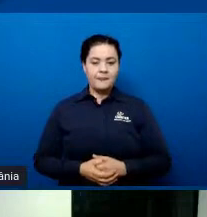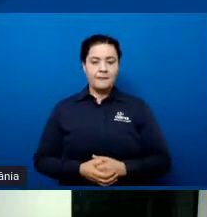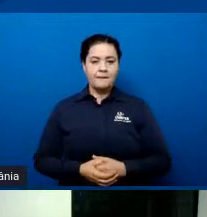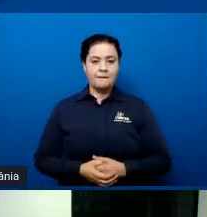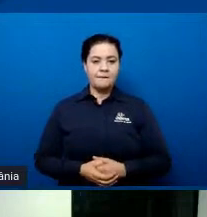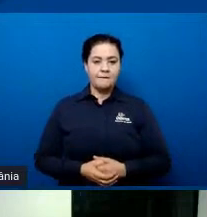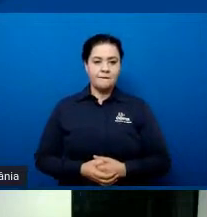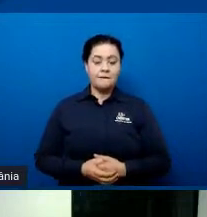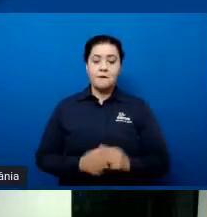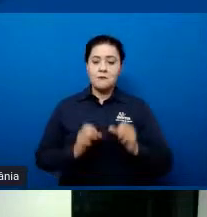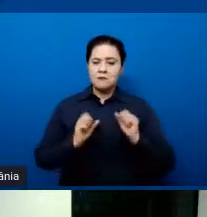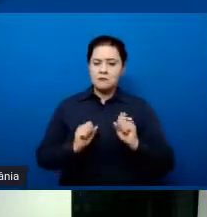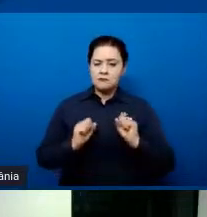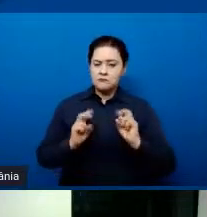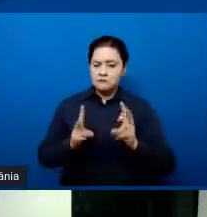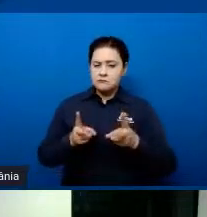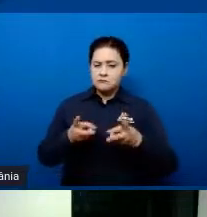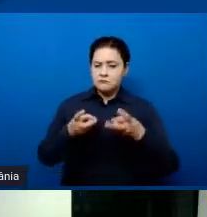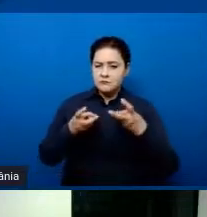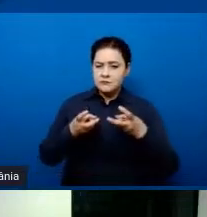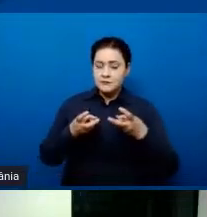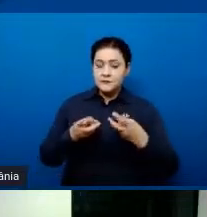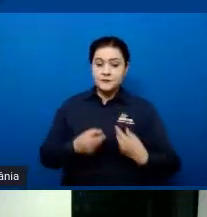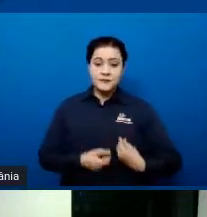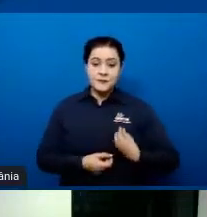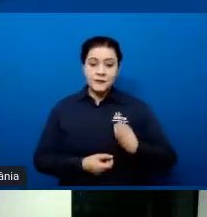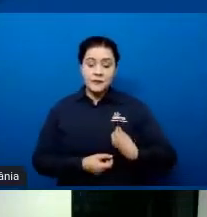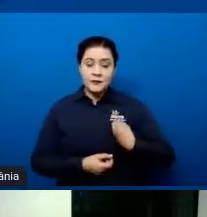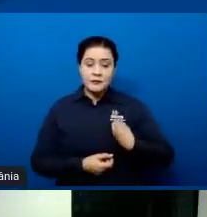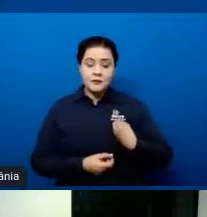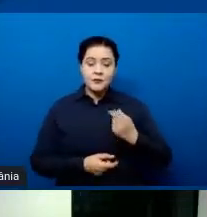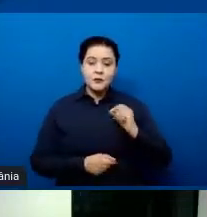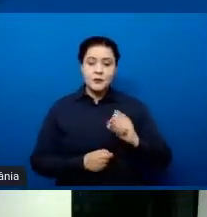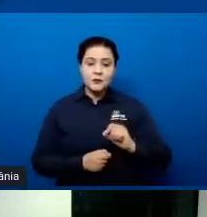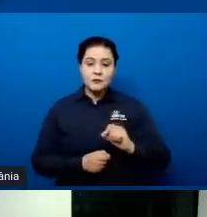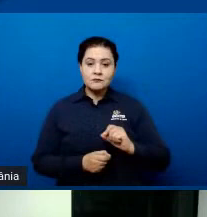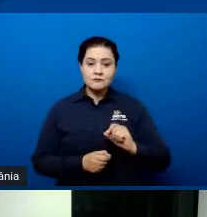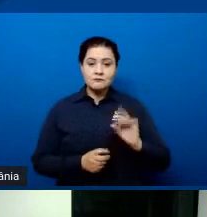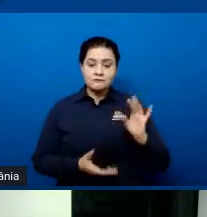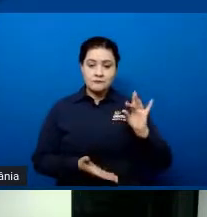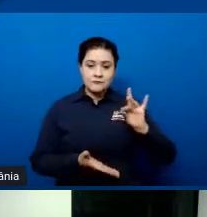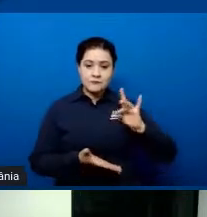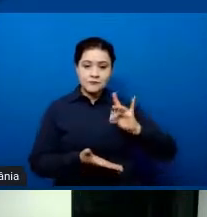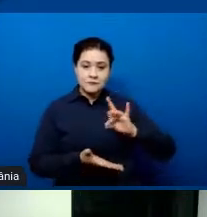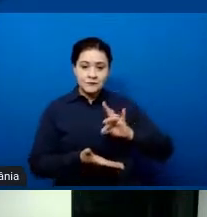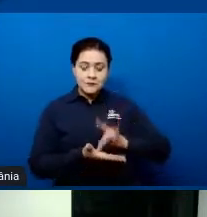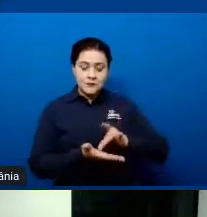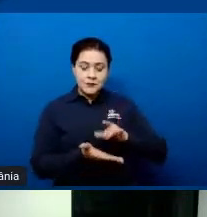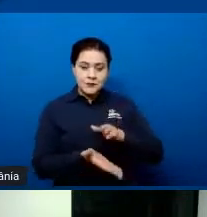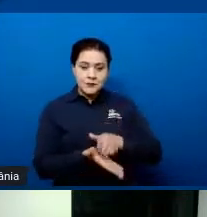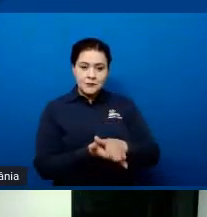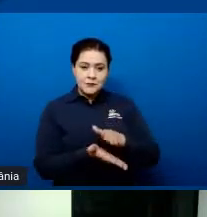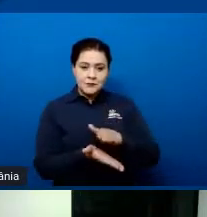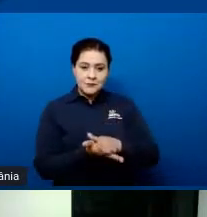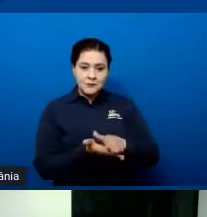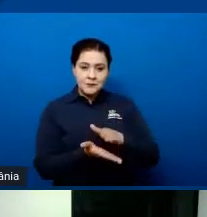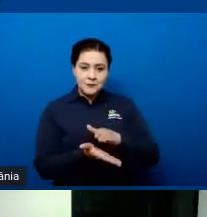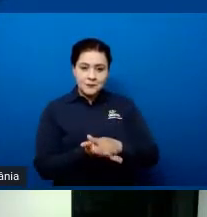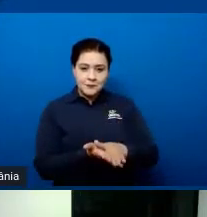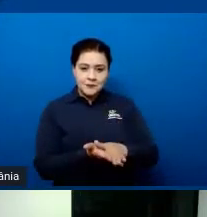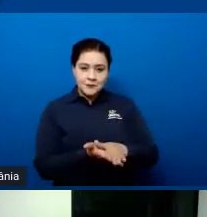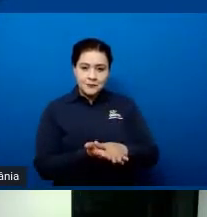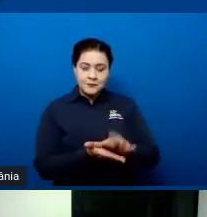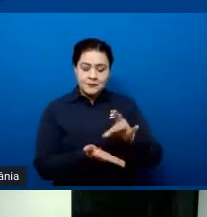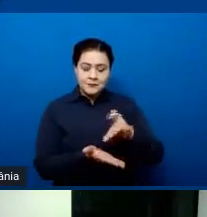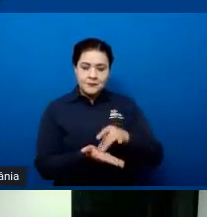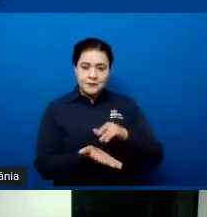Vocês podem notar que existe uma transposição da realidade impressa do vídeo, né,